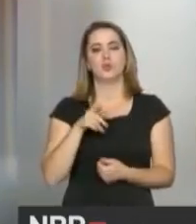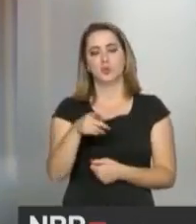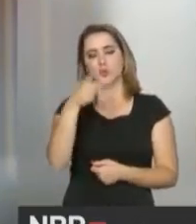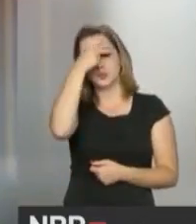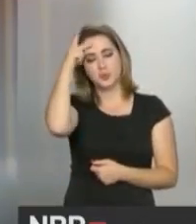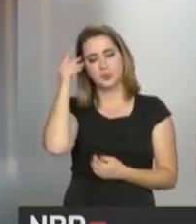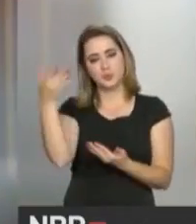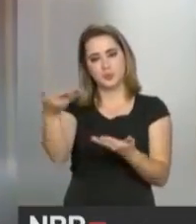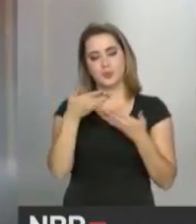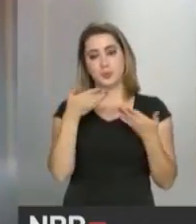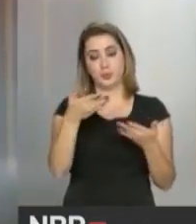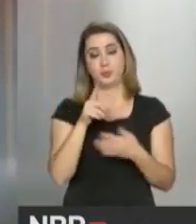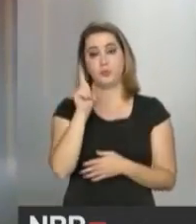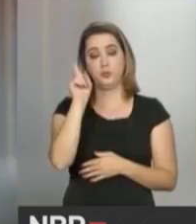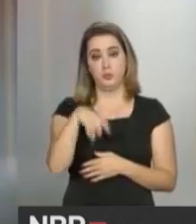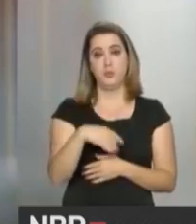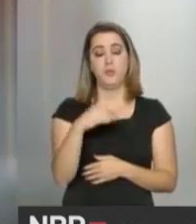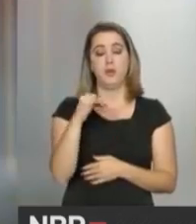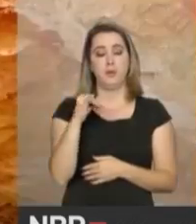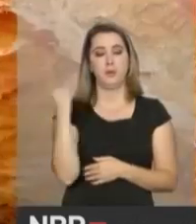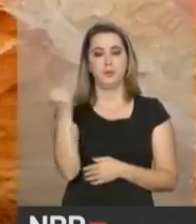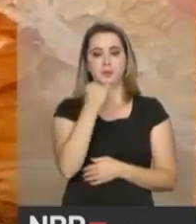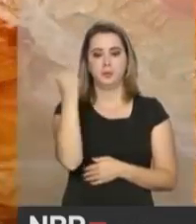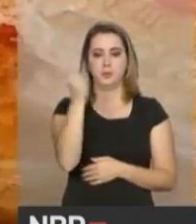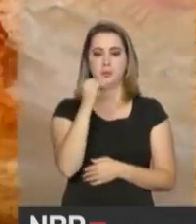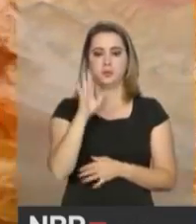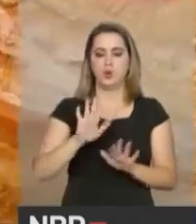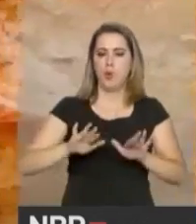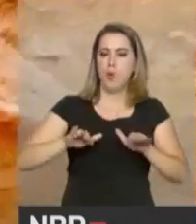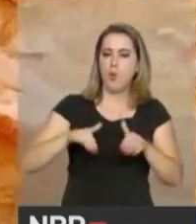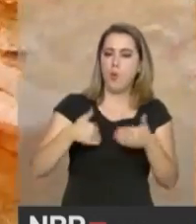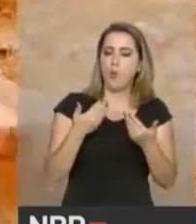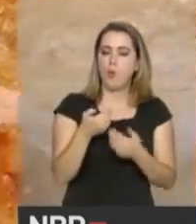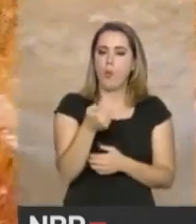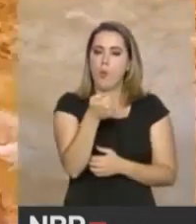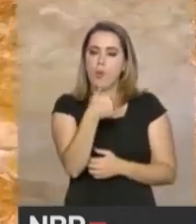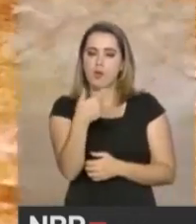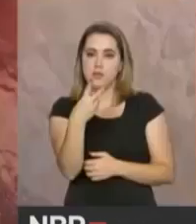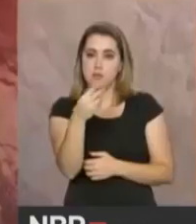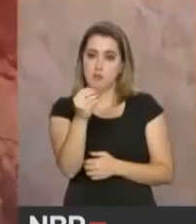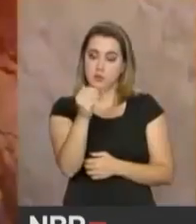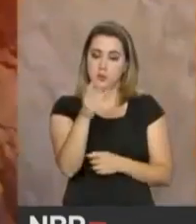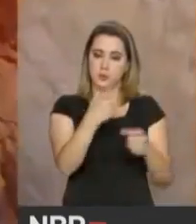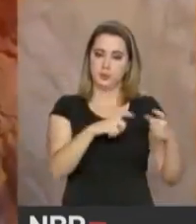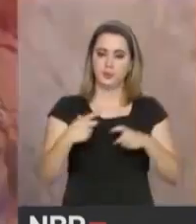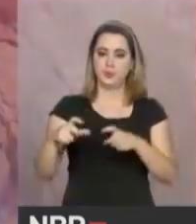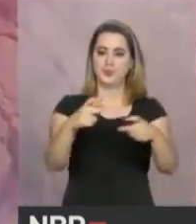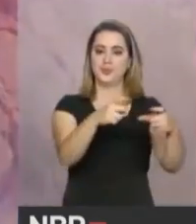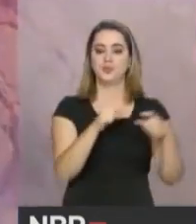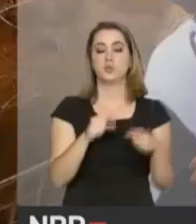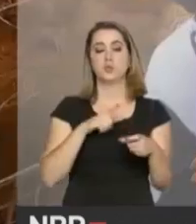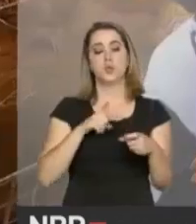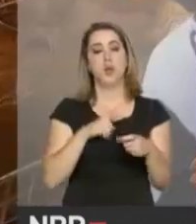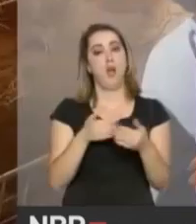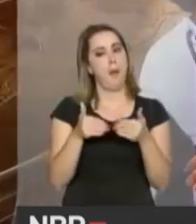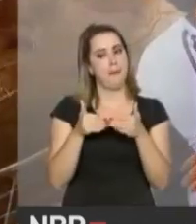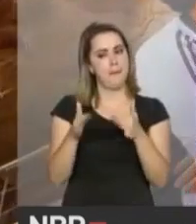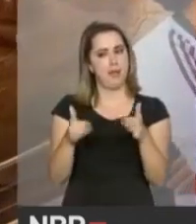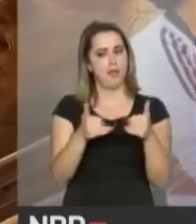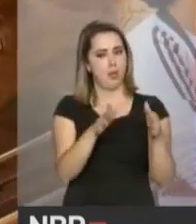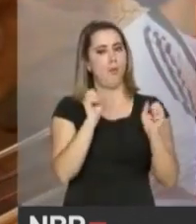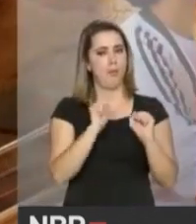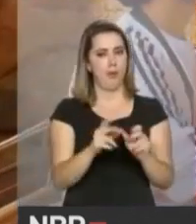vêm, isso é muito bacana. E quase 200 sítios arqueológicos da Serra da Capivara estão abertos